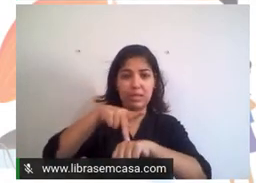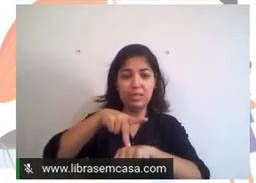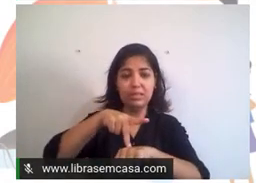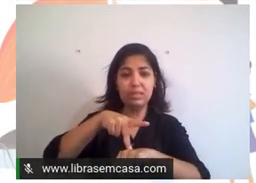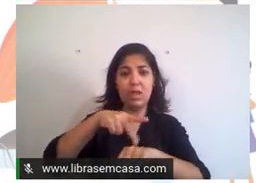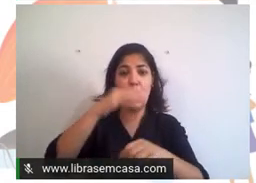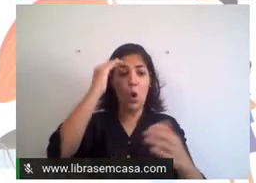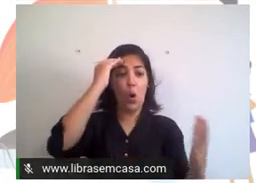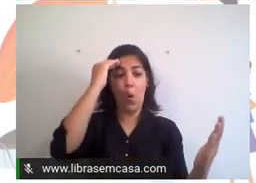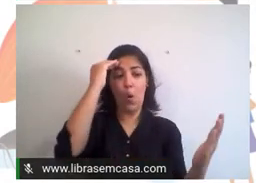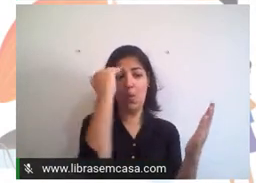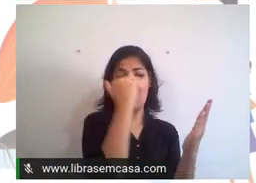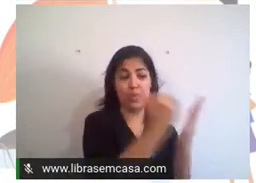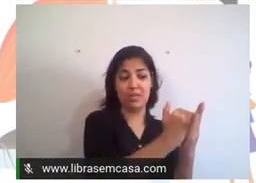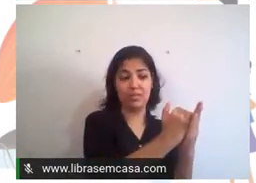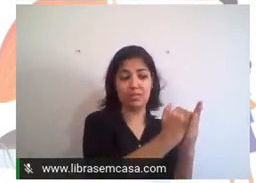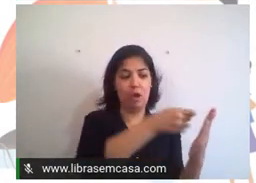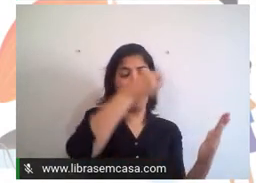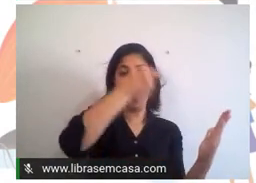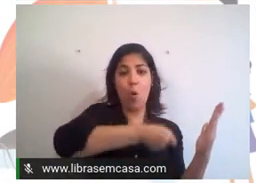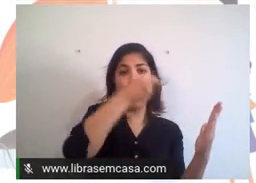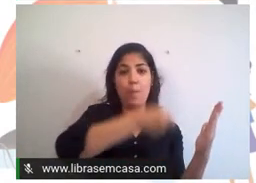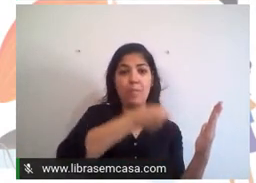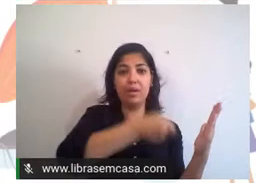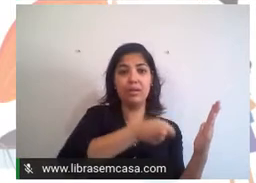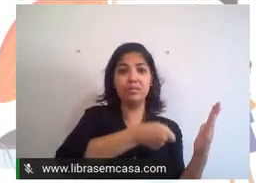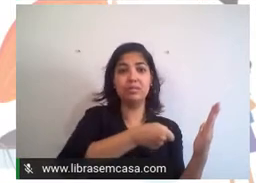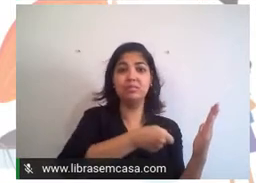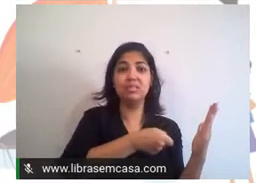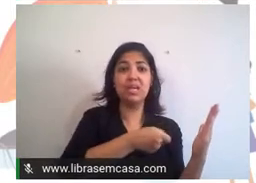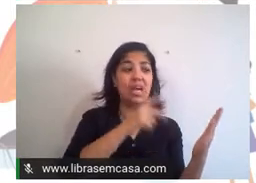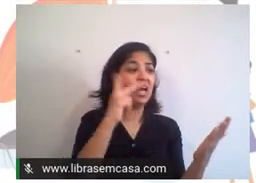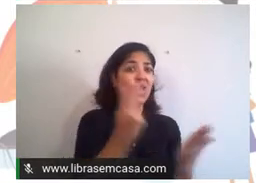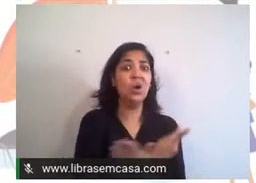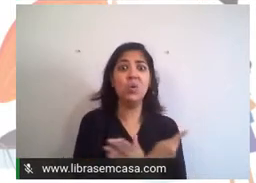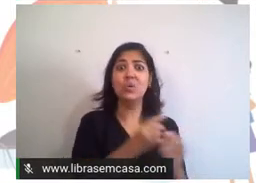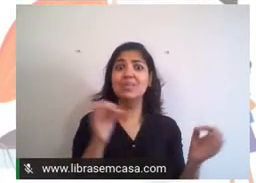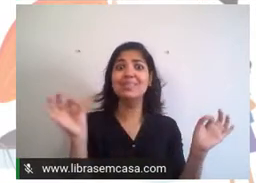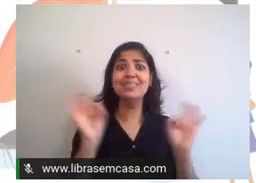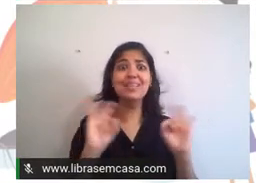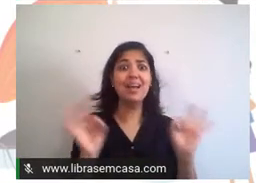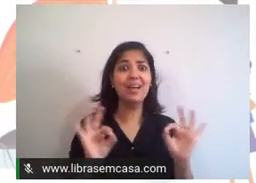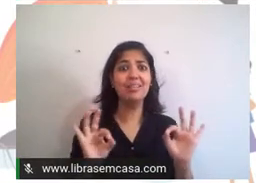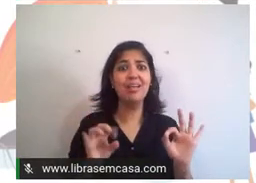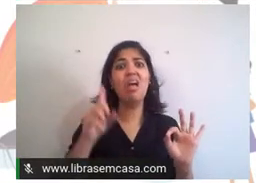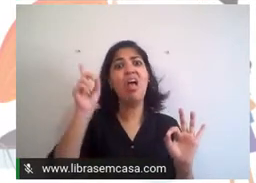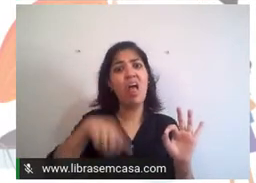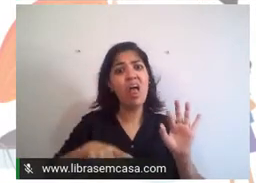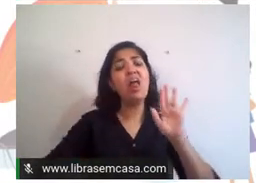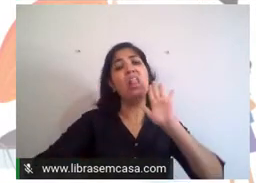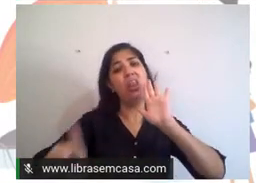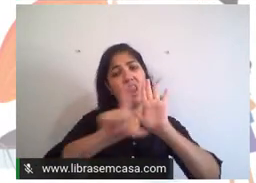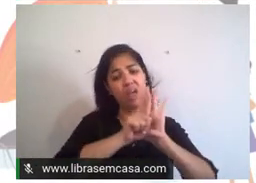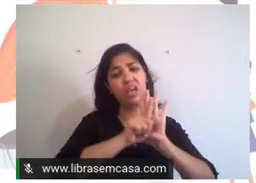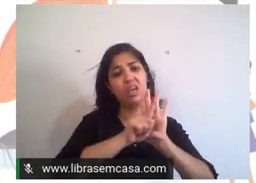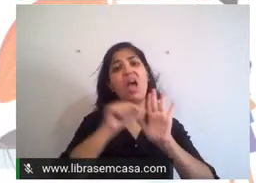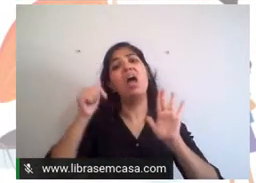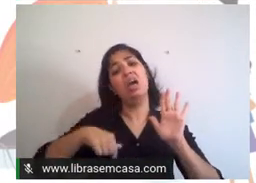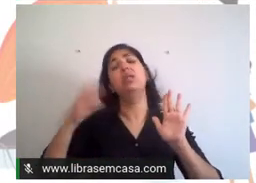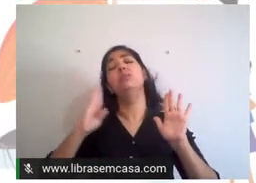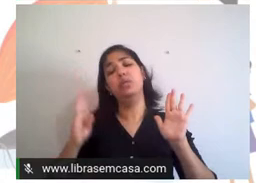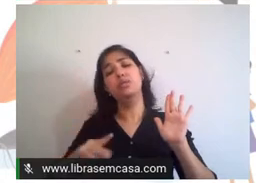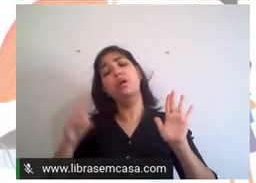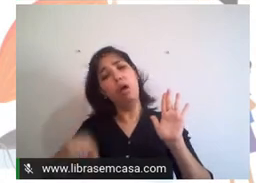as suas obrigações internacionais, mesmo que essa obrigação seja a lei no país, como é o caso do Brasil, por exemplo.